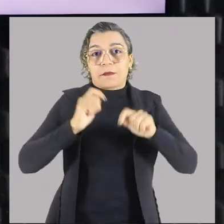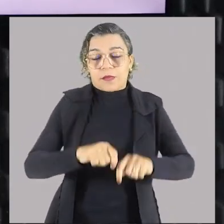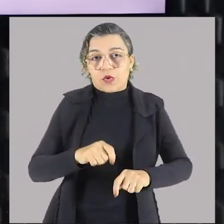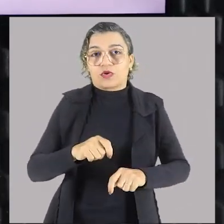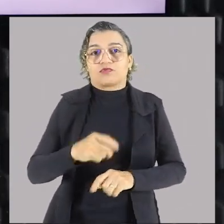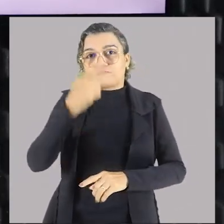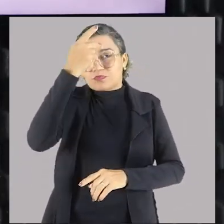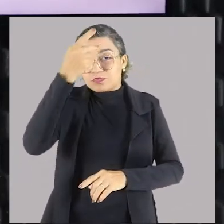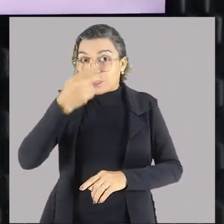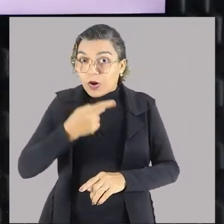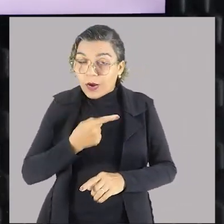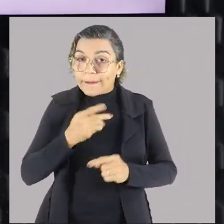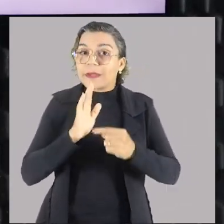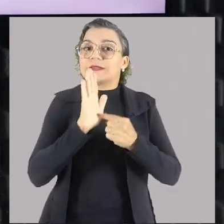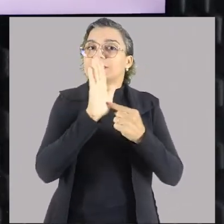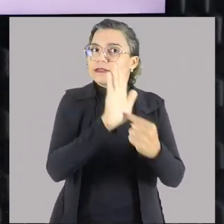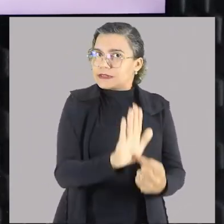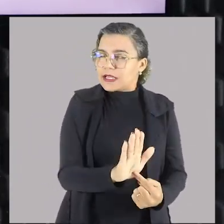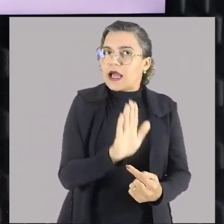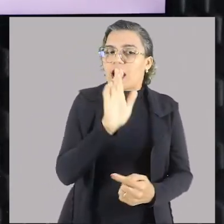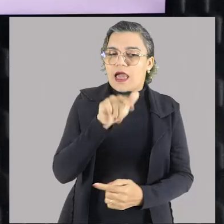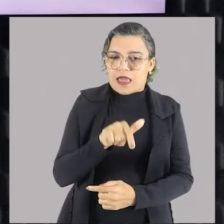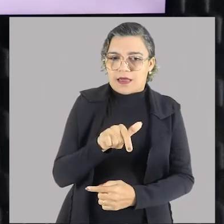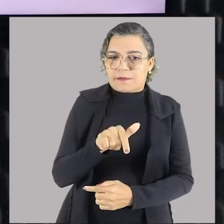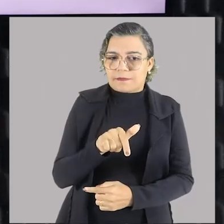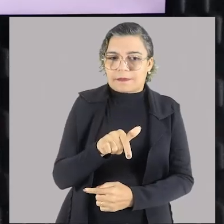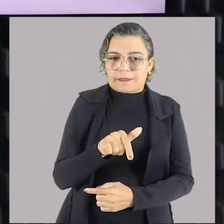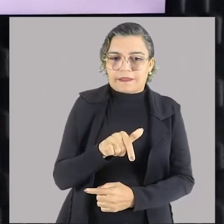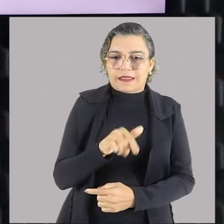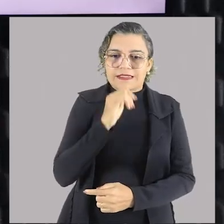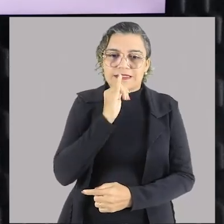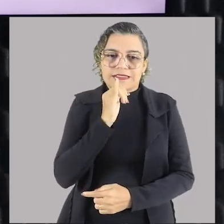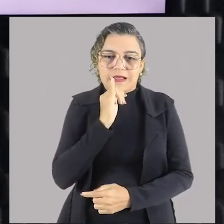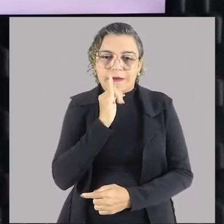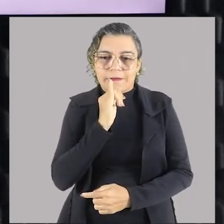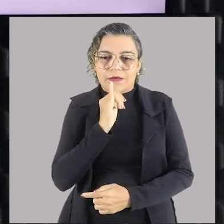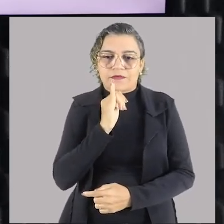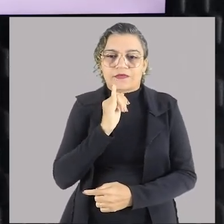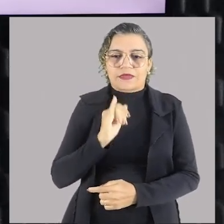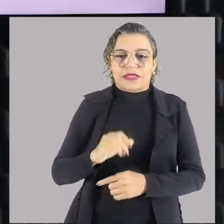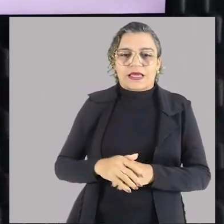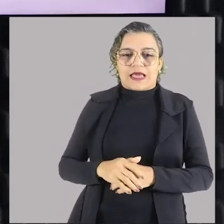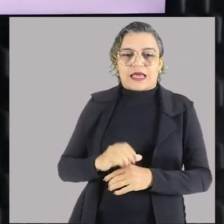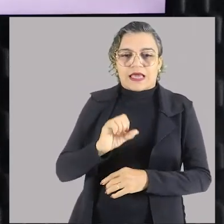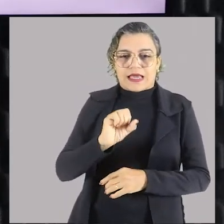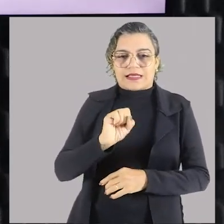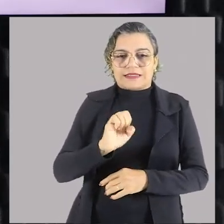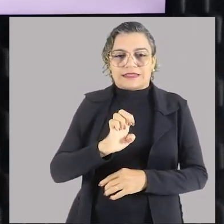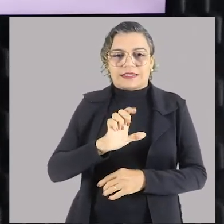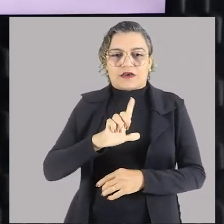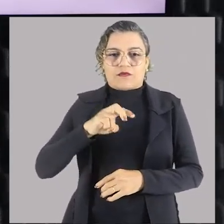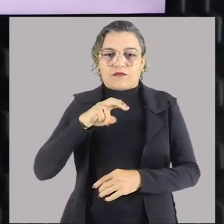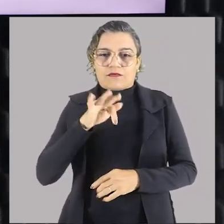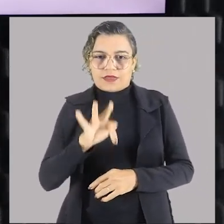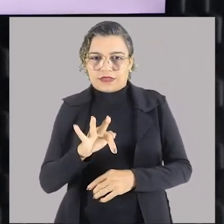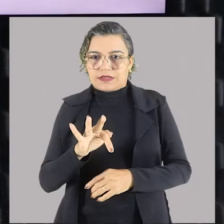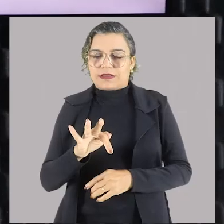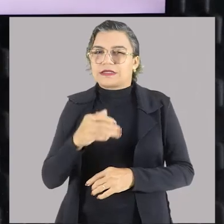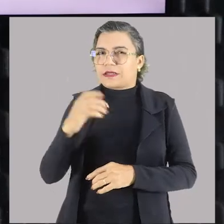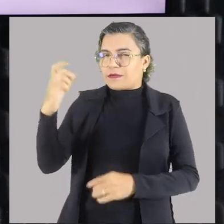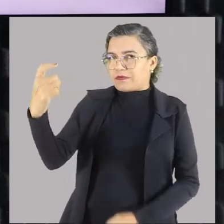se auto-apresentar, que é esse self. O que é uma selfie? É aquela foto que você tira e quem sai na foto é você